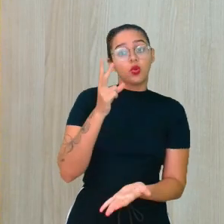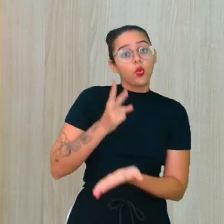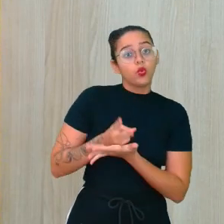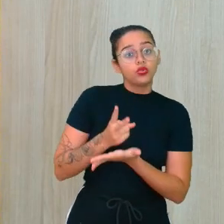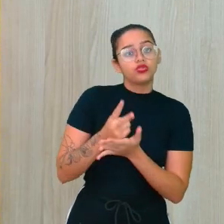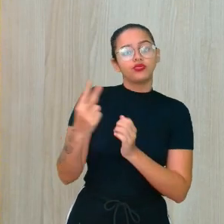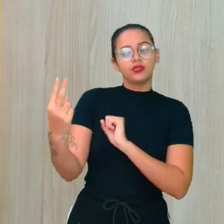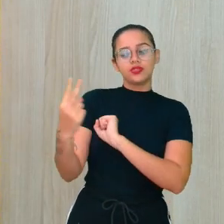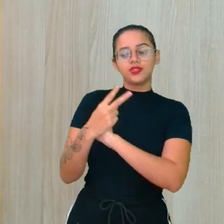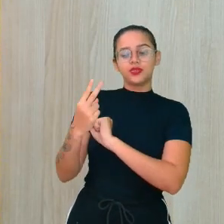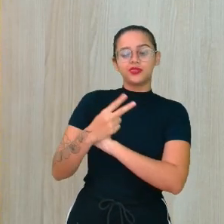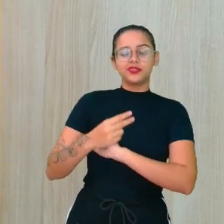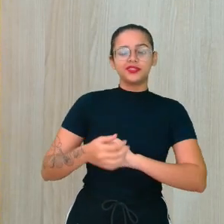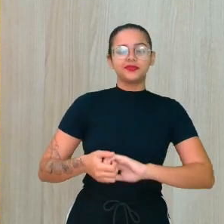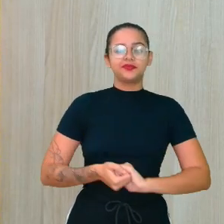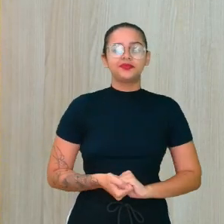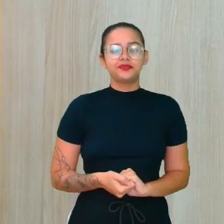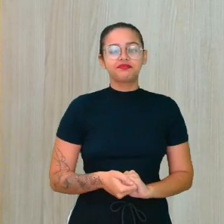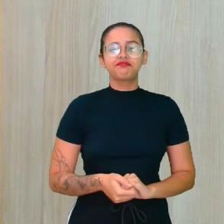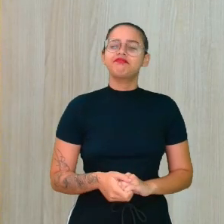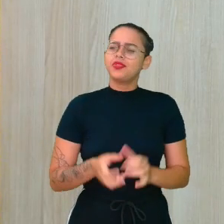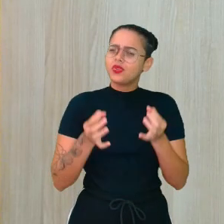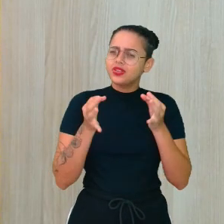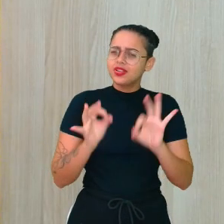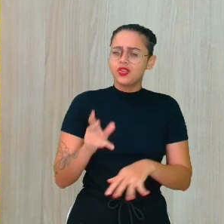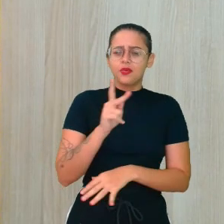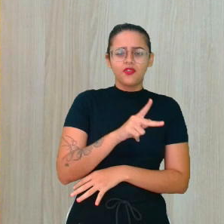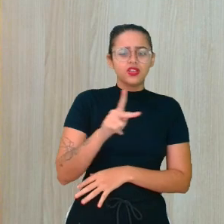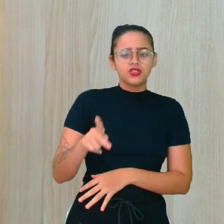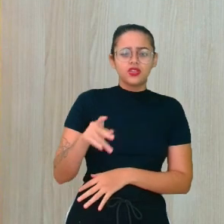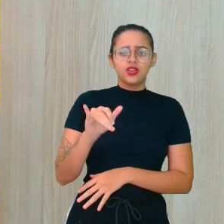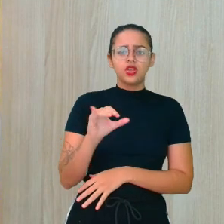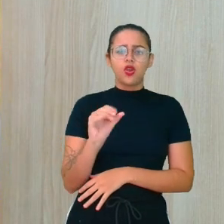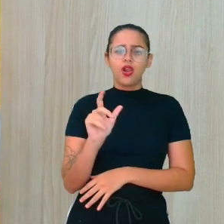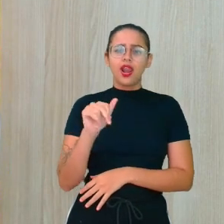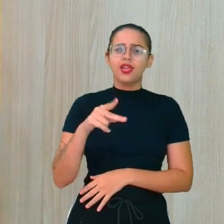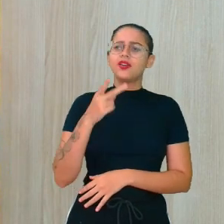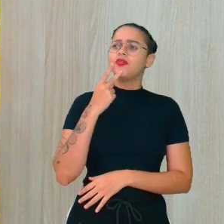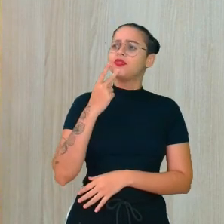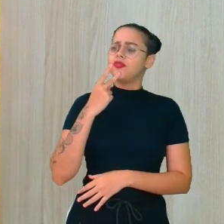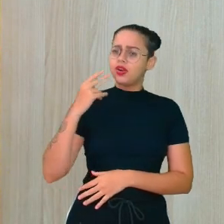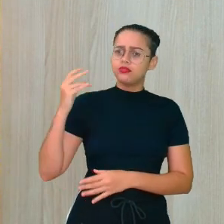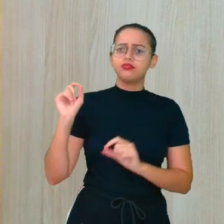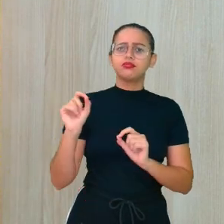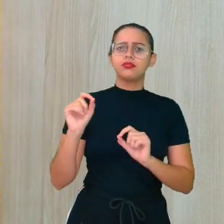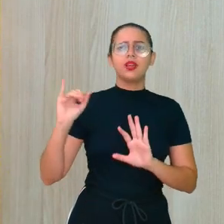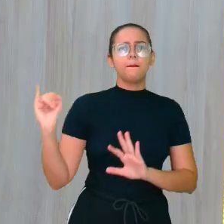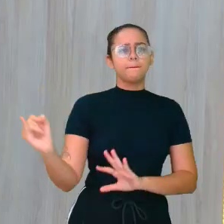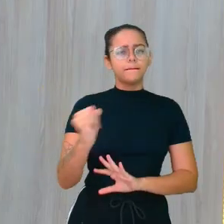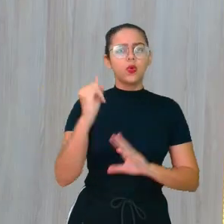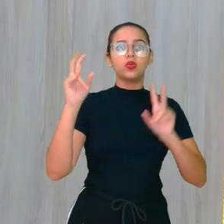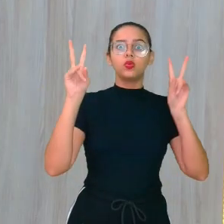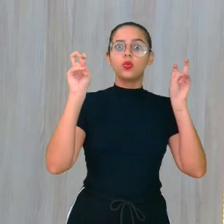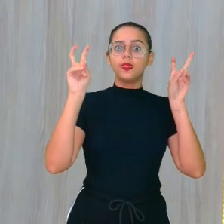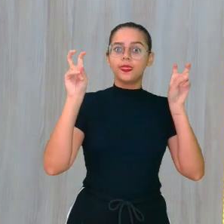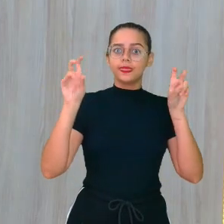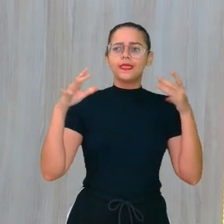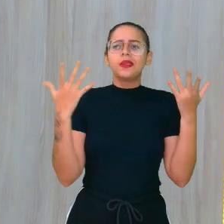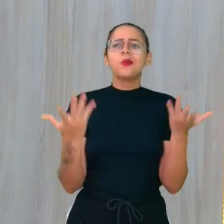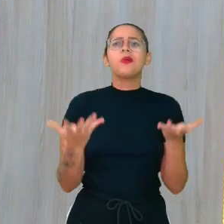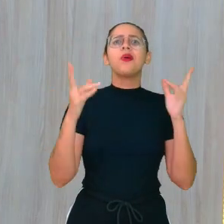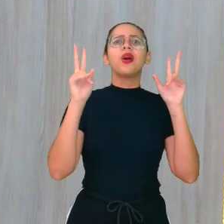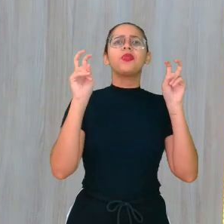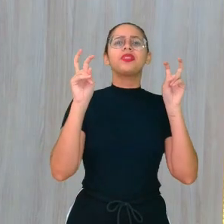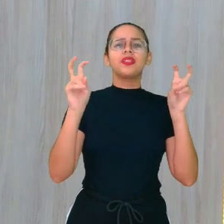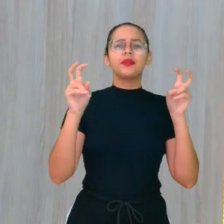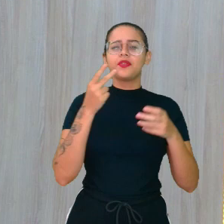se cuidando. Com certeza. A professora Yolanda já começou aí falando dessa importância do tema. E que tema é esse? A